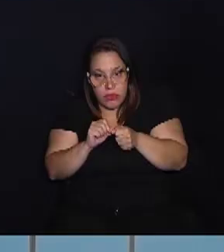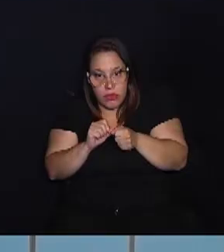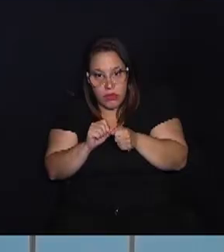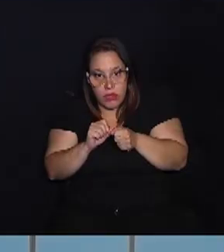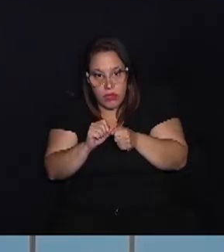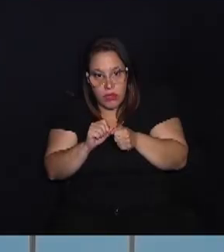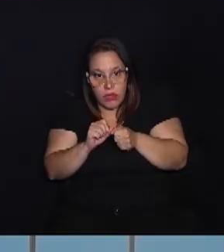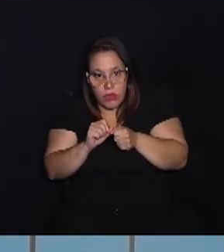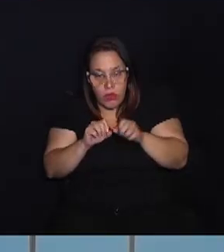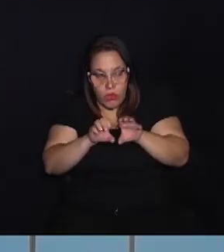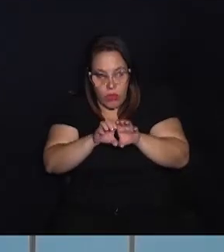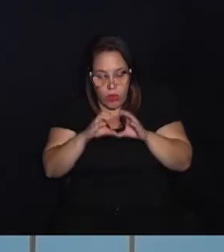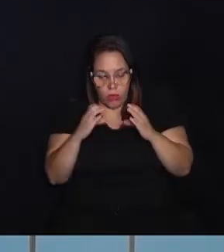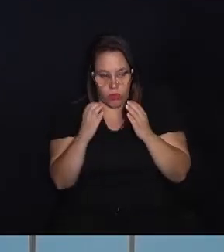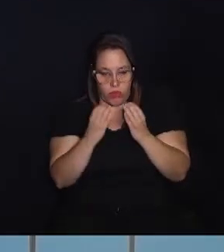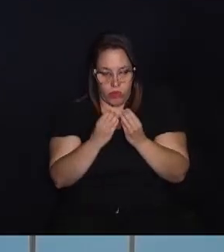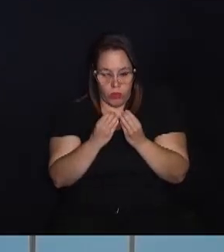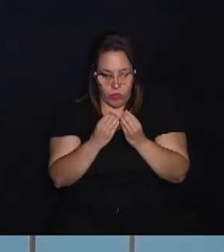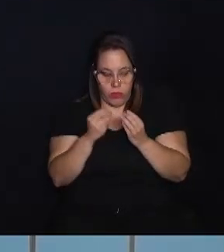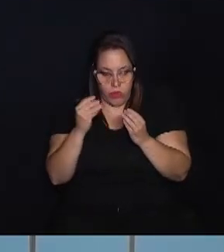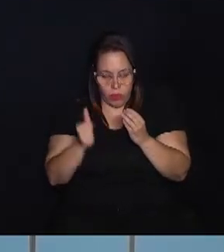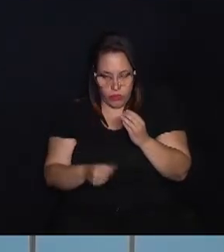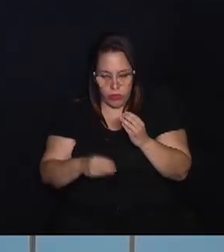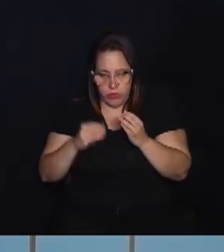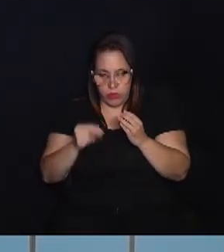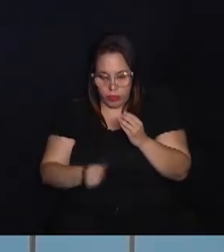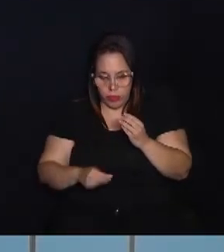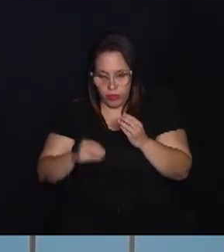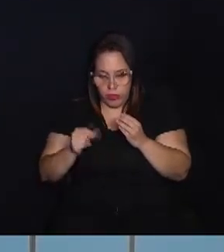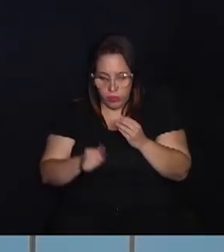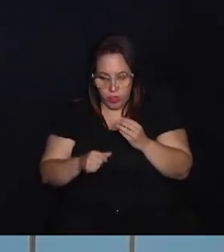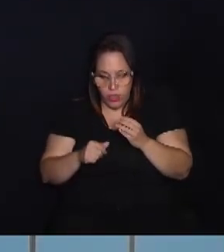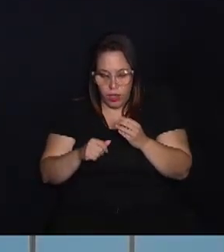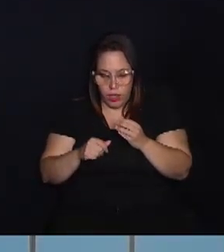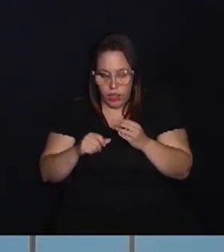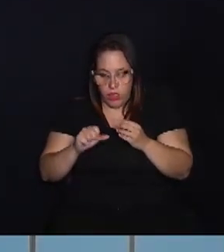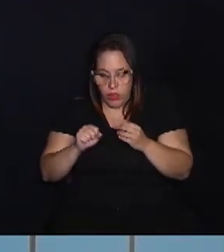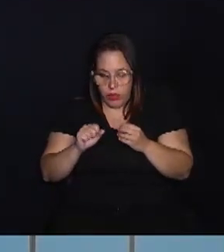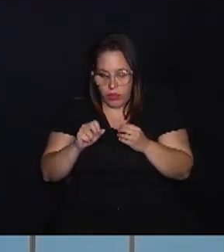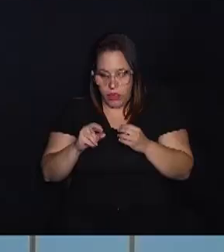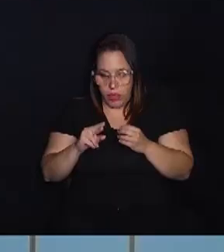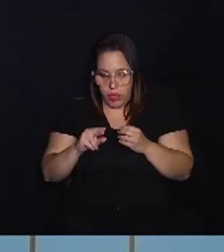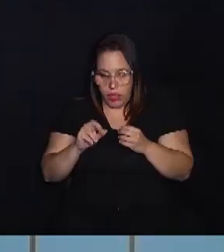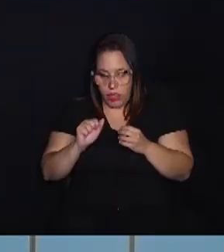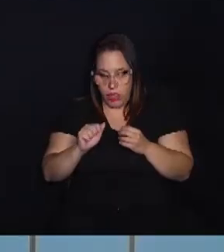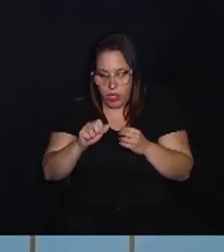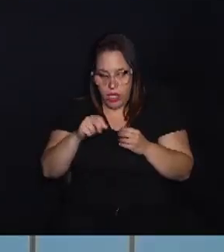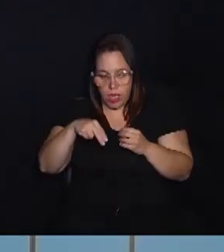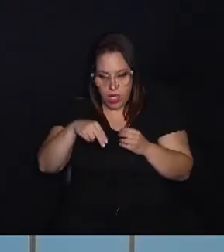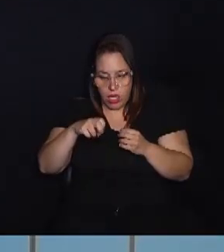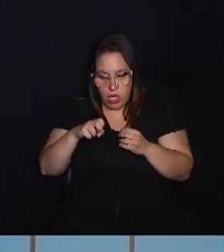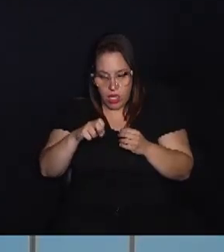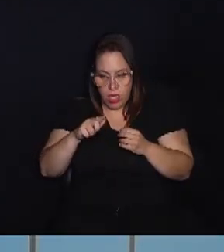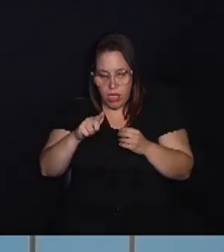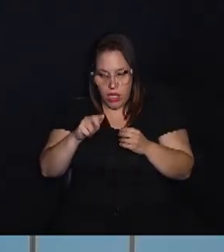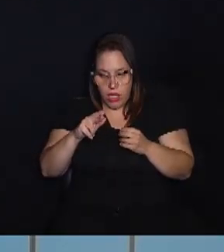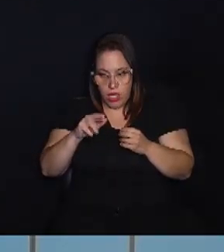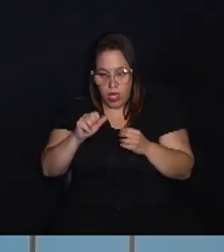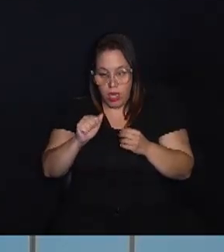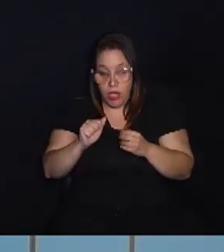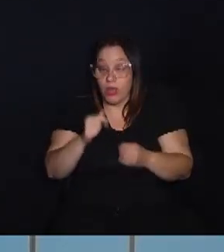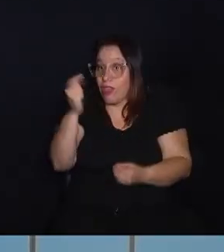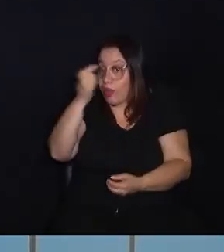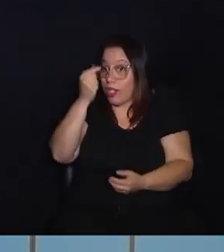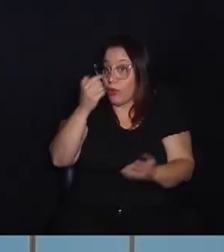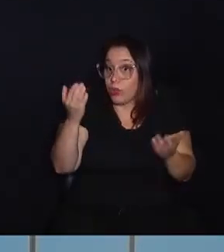um congresso que anualmente a gente faz. Nós vamos fazer agora em Serra Negra a semana que vem. Inclusive hoje eu estava lá, acabei de chegar.